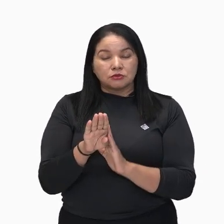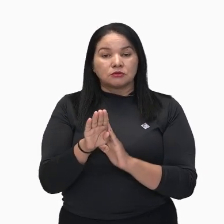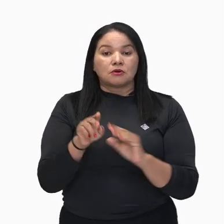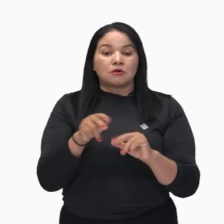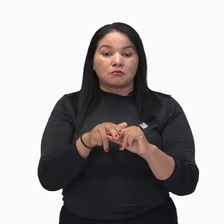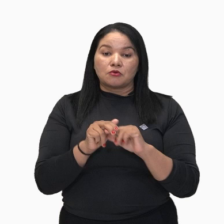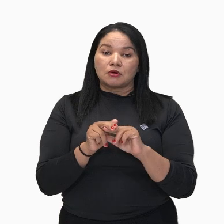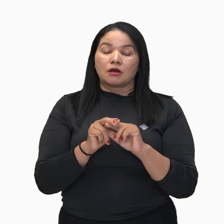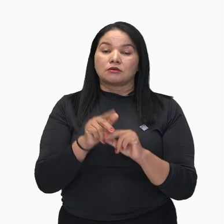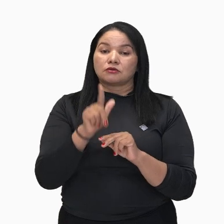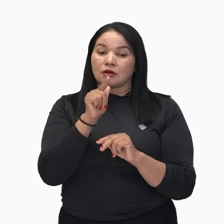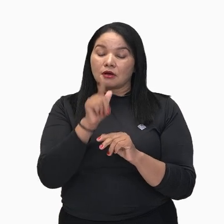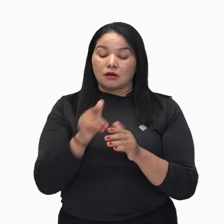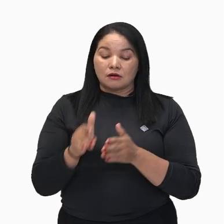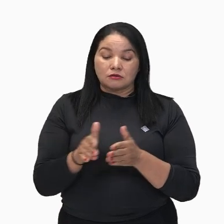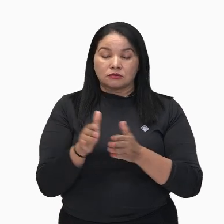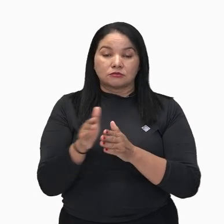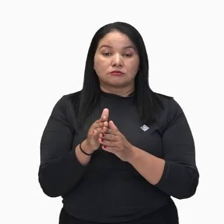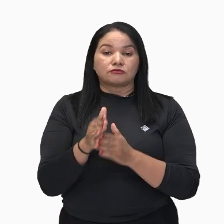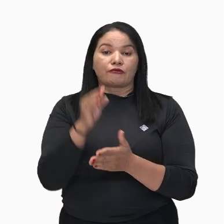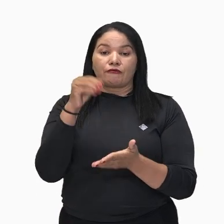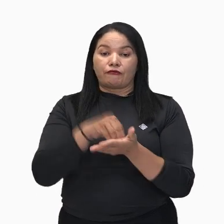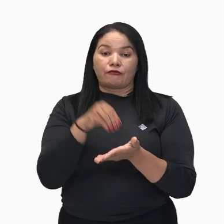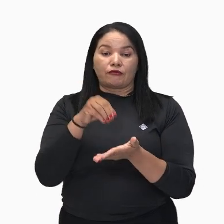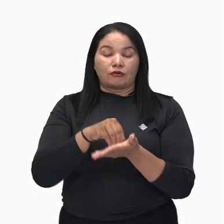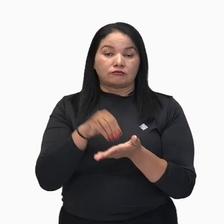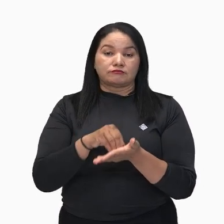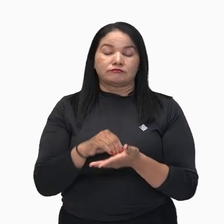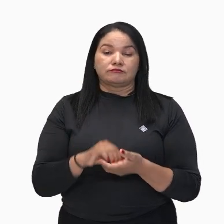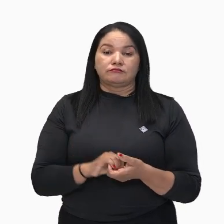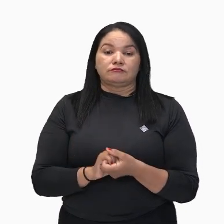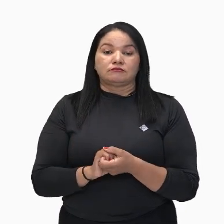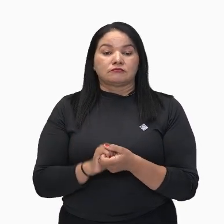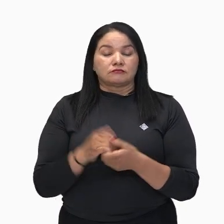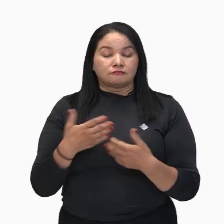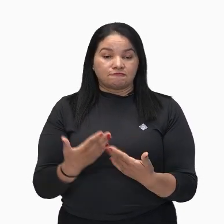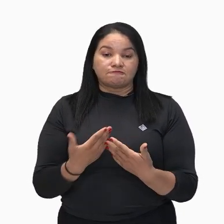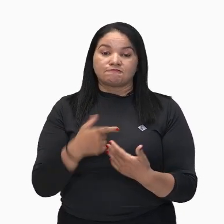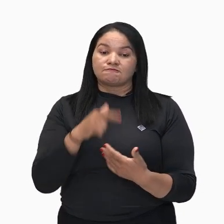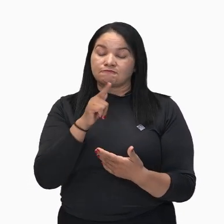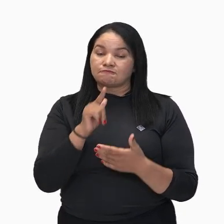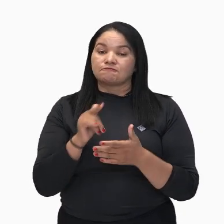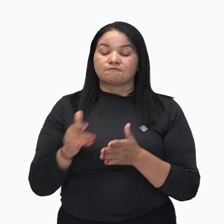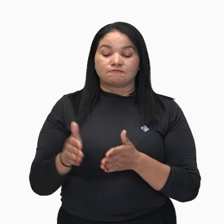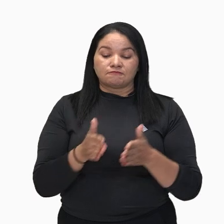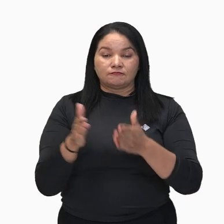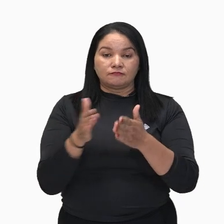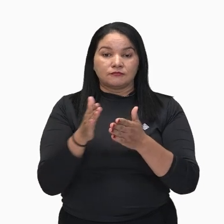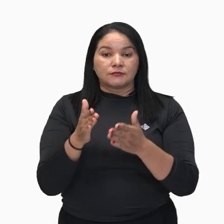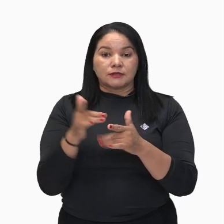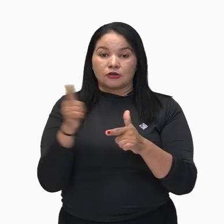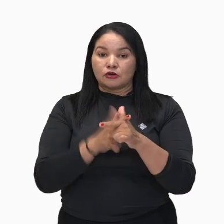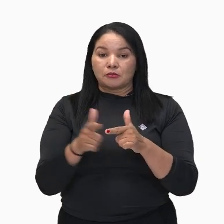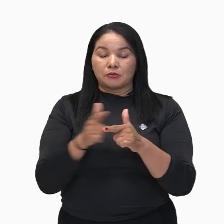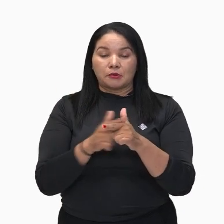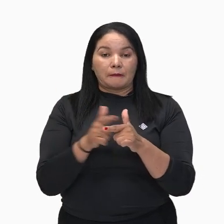da falta, realmente da escassez de água. Então, a situação hídrica no Oriente Médio ela acaba sendo ali